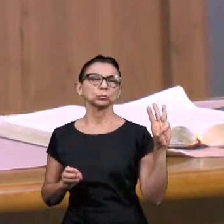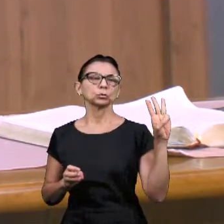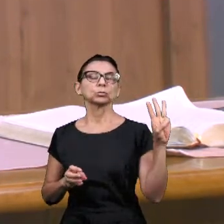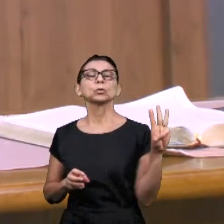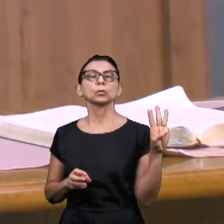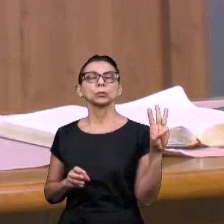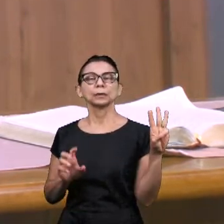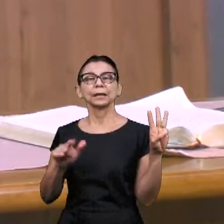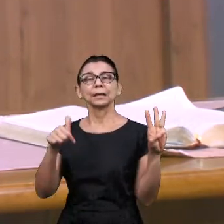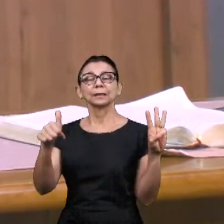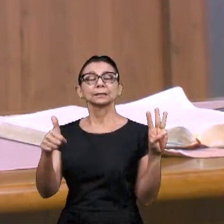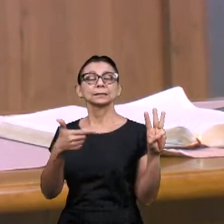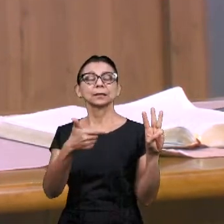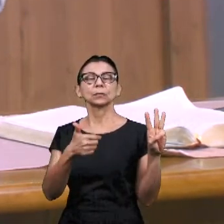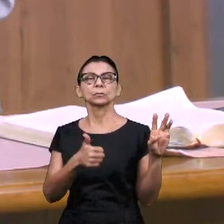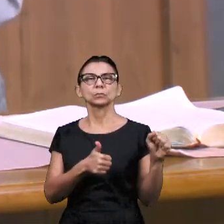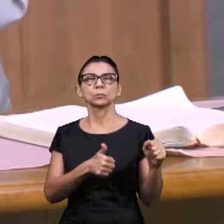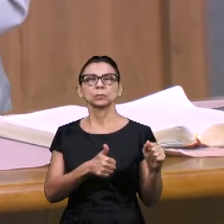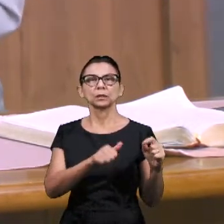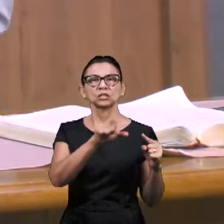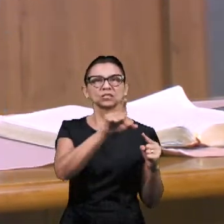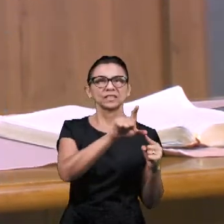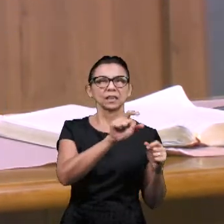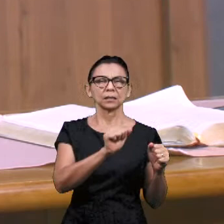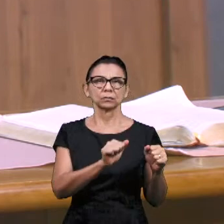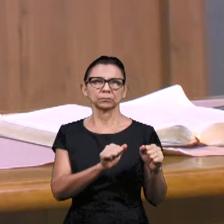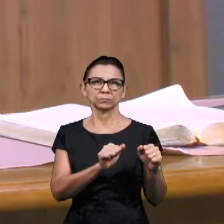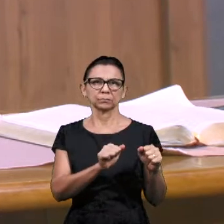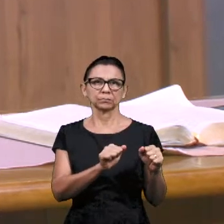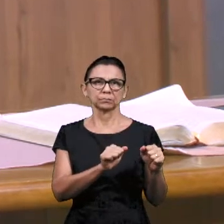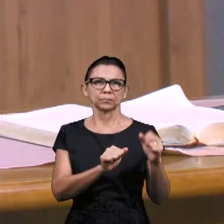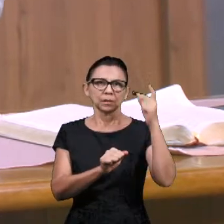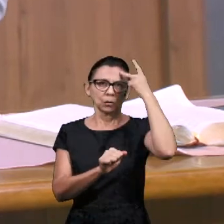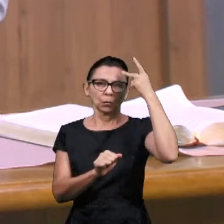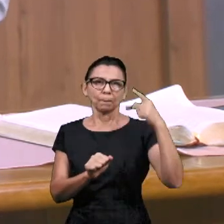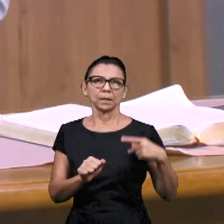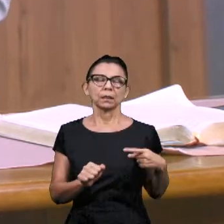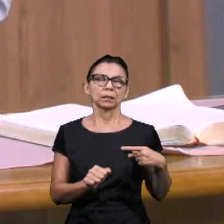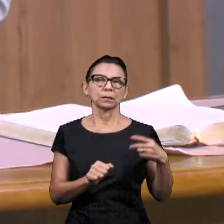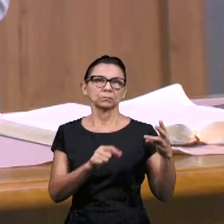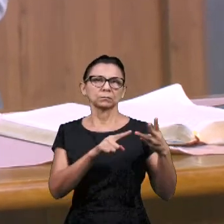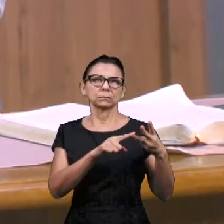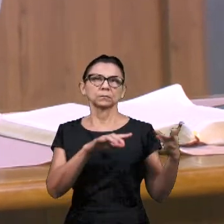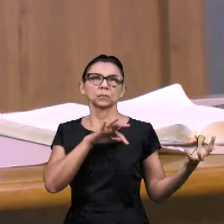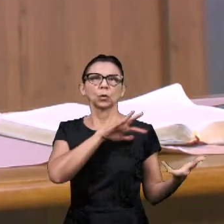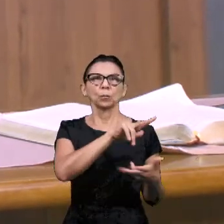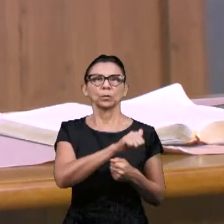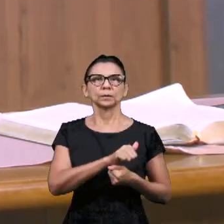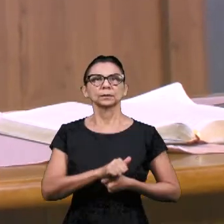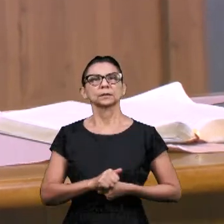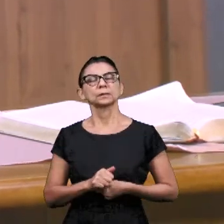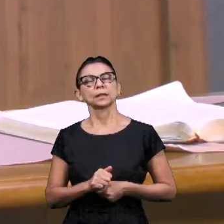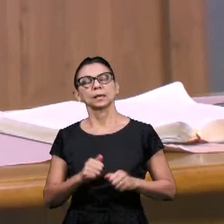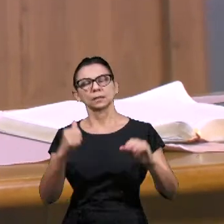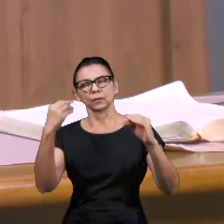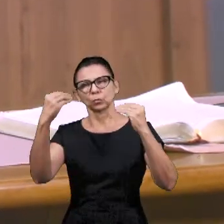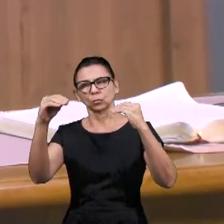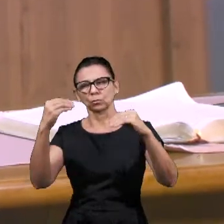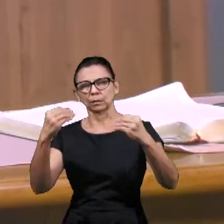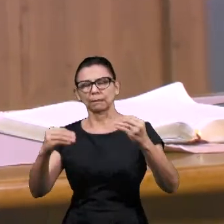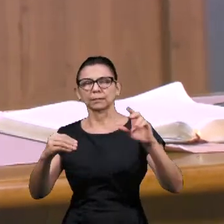foi do maligno, da carne ou do mundo? E você vai colocar aqui, M, C ou X, tá certo? Apenas